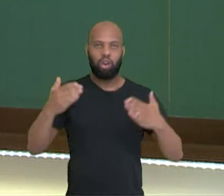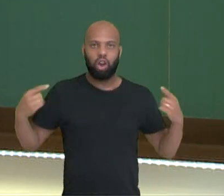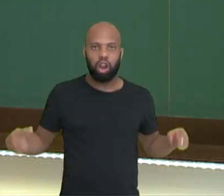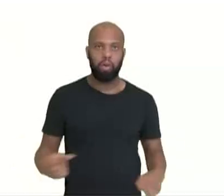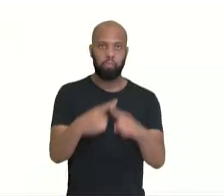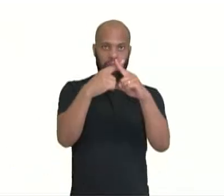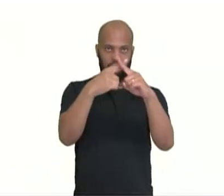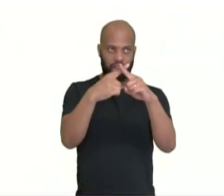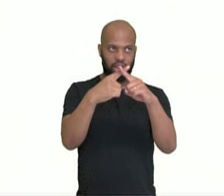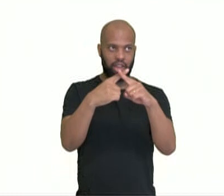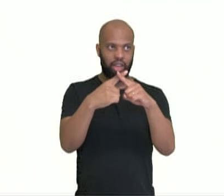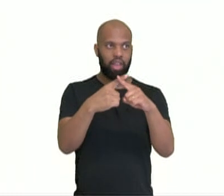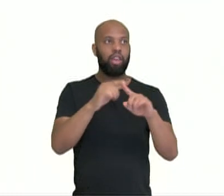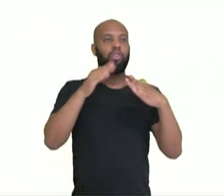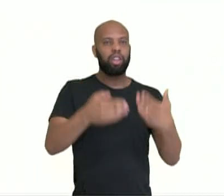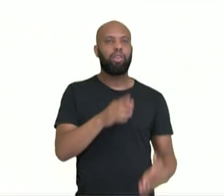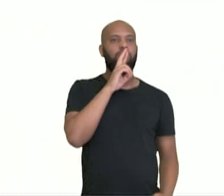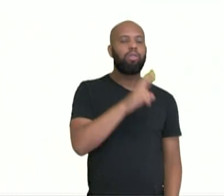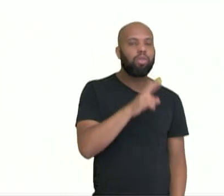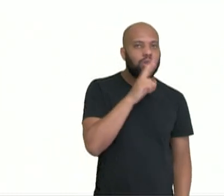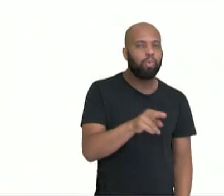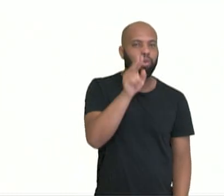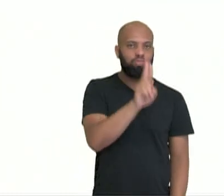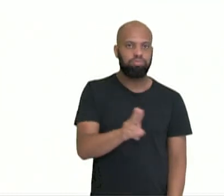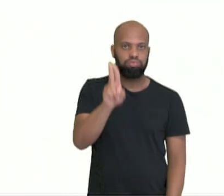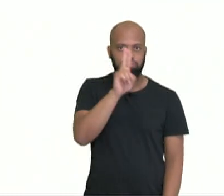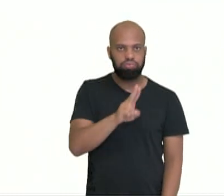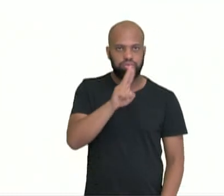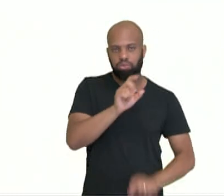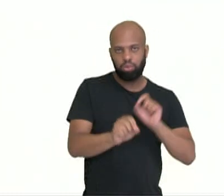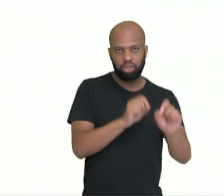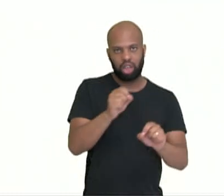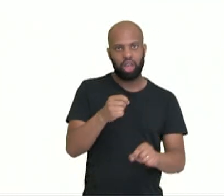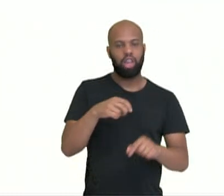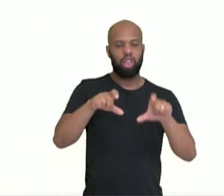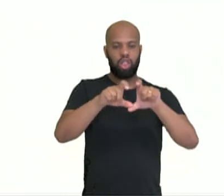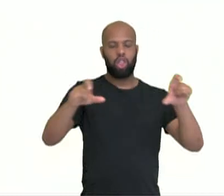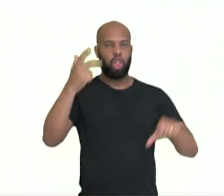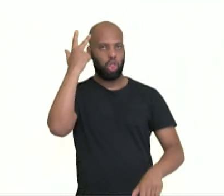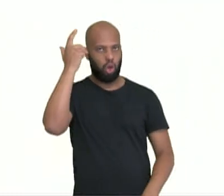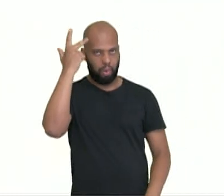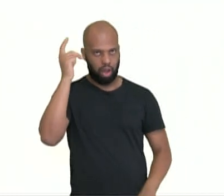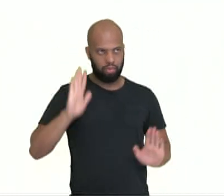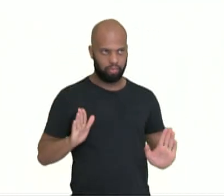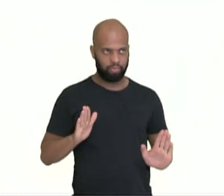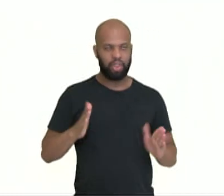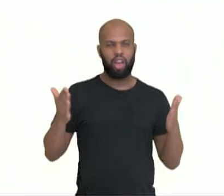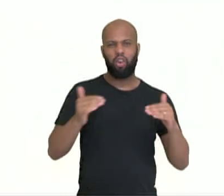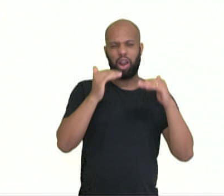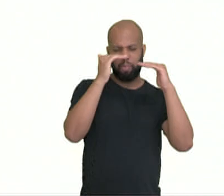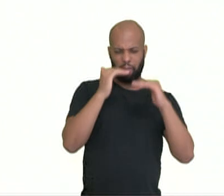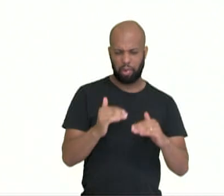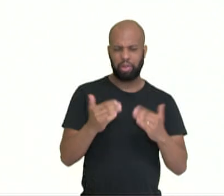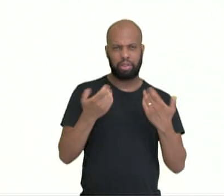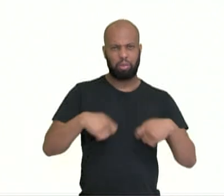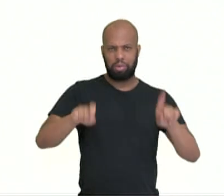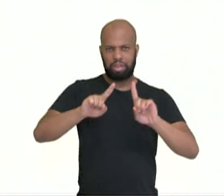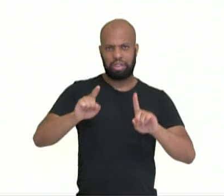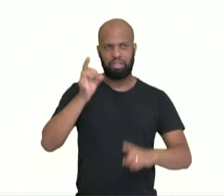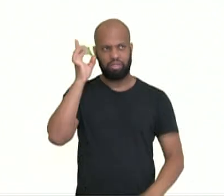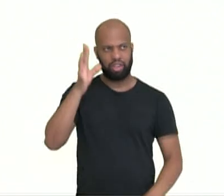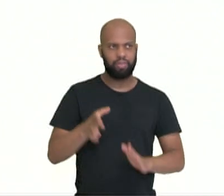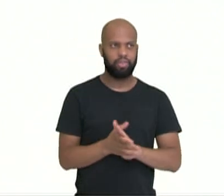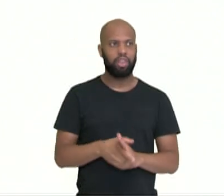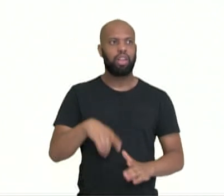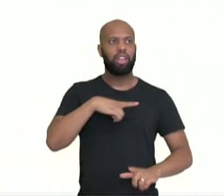em cruz e nós resolvemos aqui usando equação normal pela regra de 3, tá? Aqui não vou citar os passos porque é bem tranquilo para você.